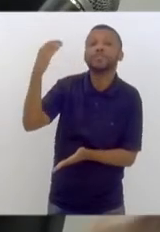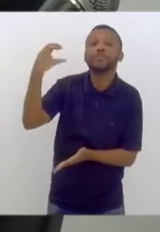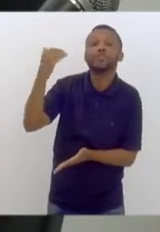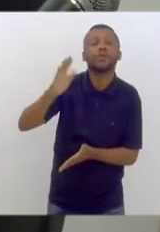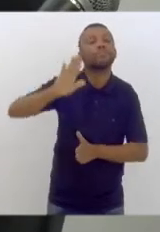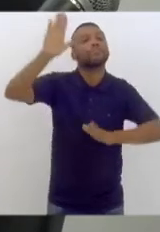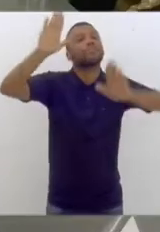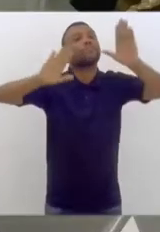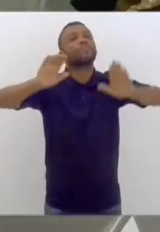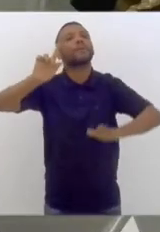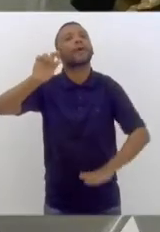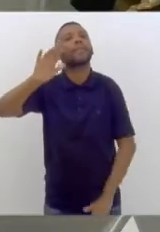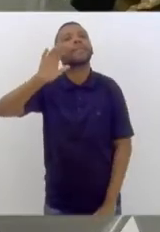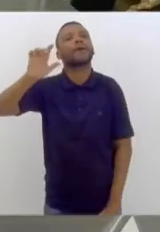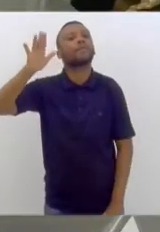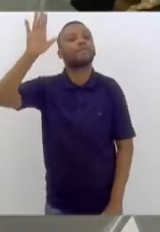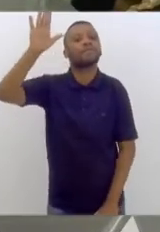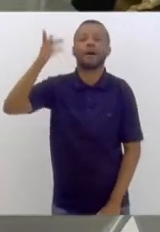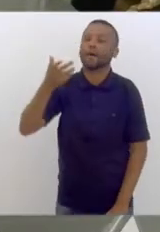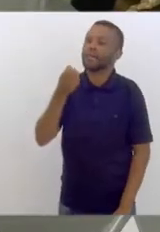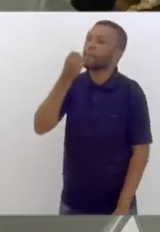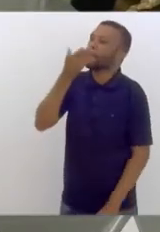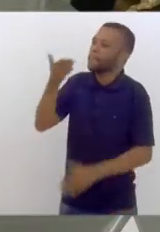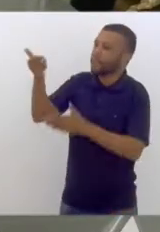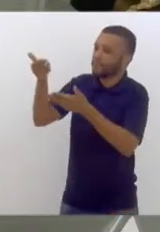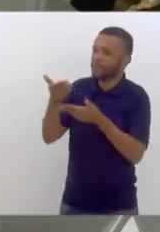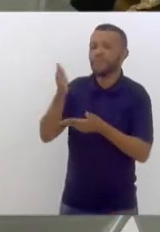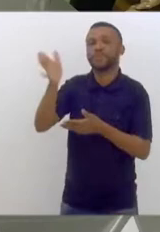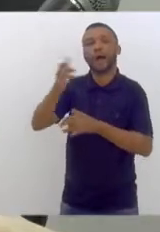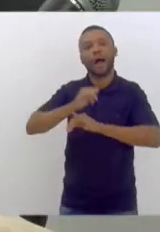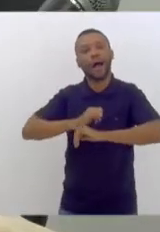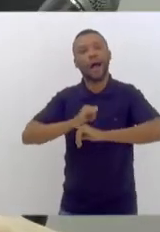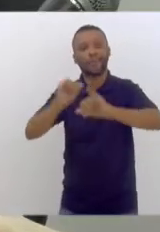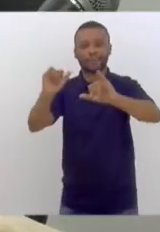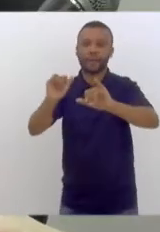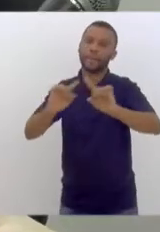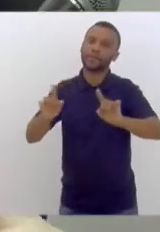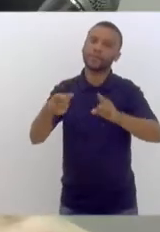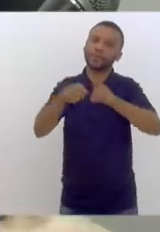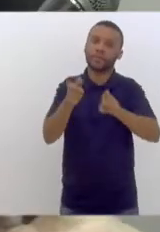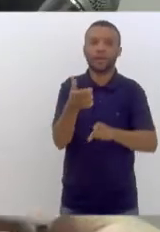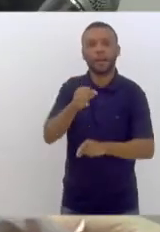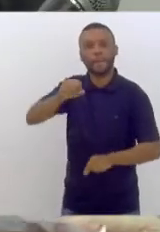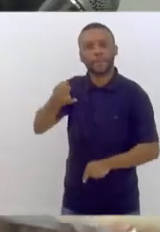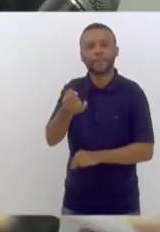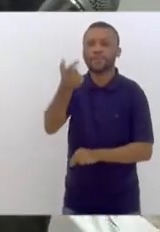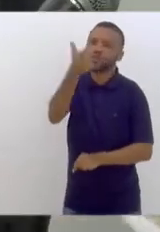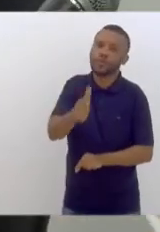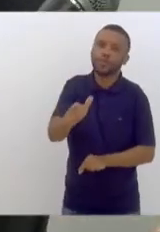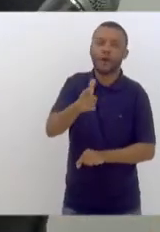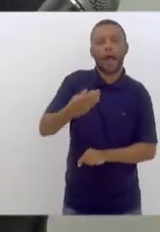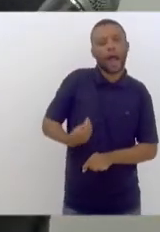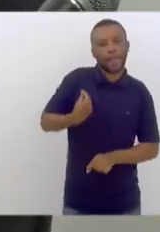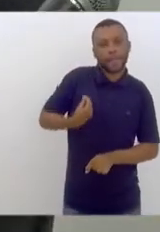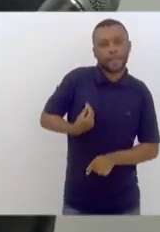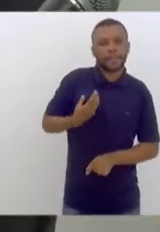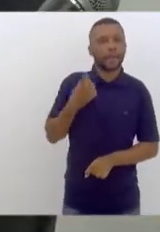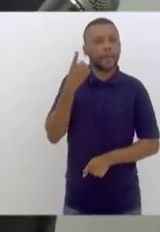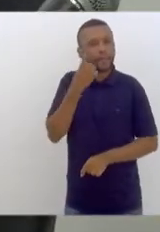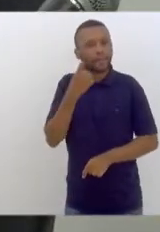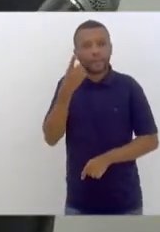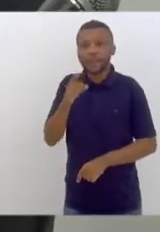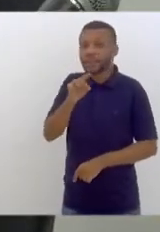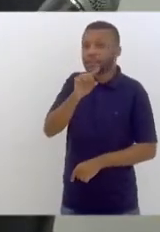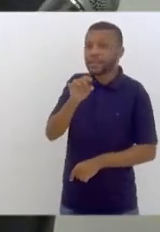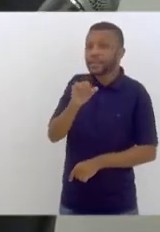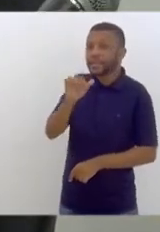Gabriel? Seja bem-vindo, Gabriel. Eu já registrei, mas volto a registrar a presença da nossa deputada